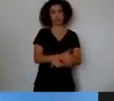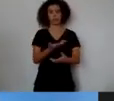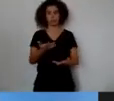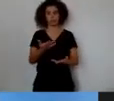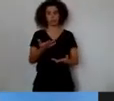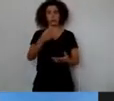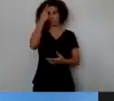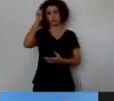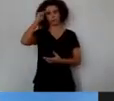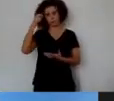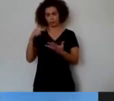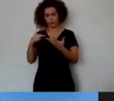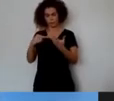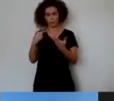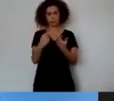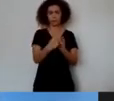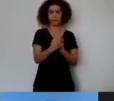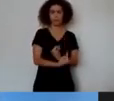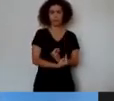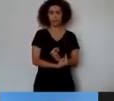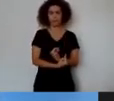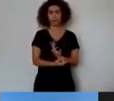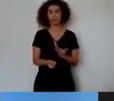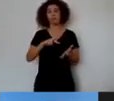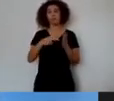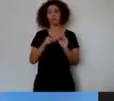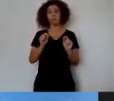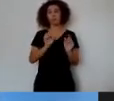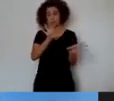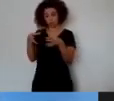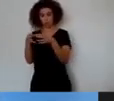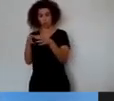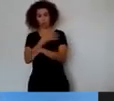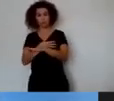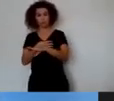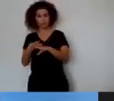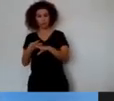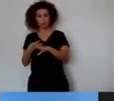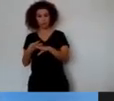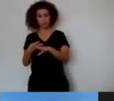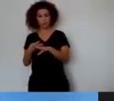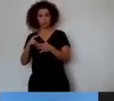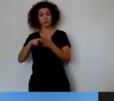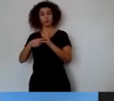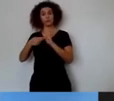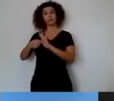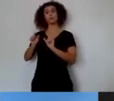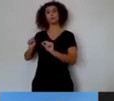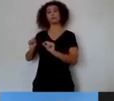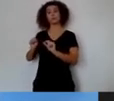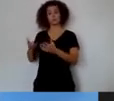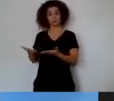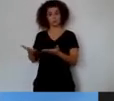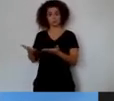isso e aquilo, geralmente coisas bem derrogatórias. O que eu estou dizendo sobre outro grupo aqui? Automaticamente. Né? Se o erro,